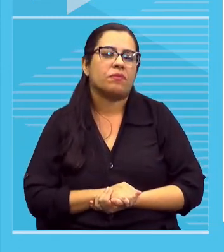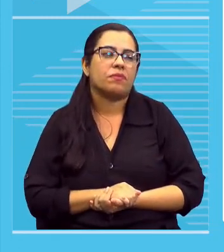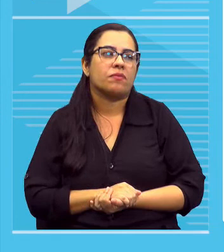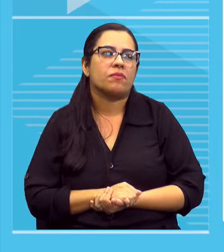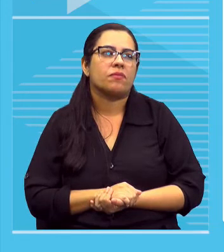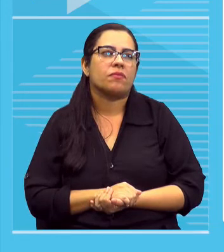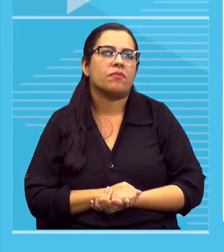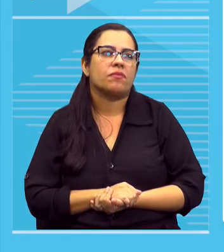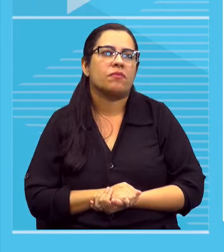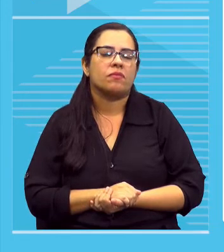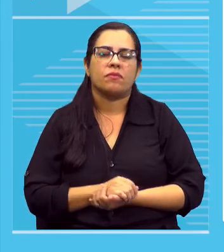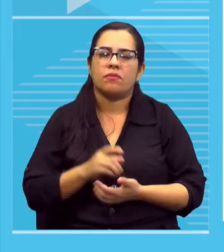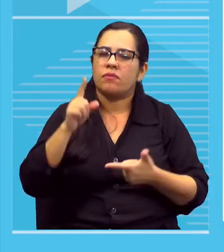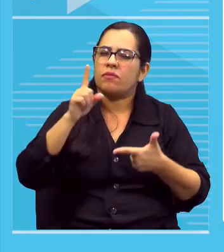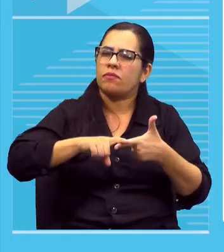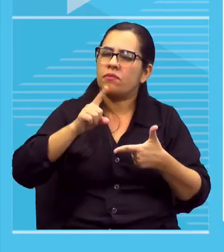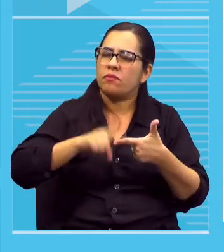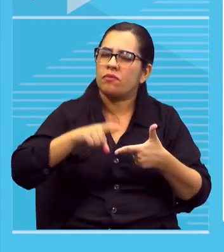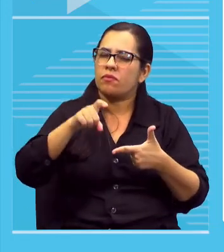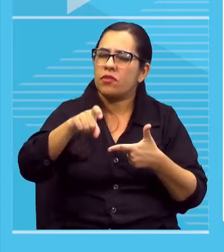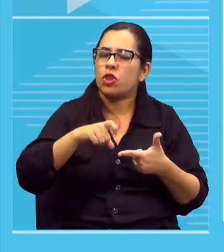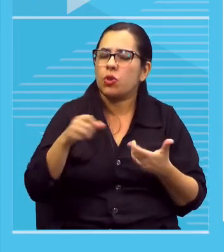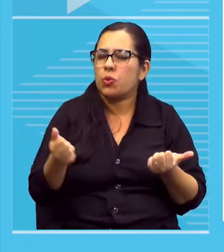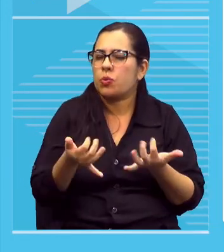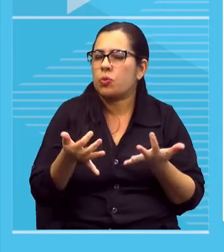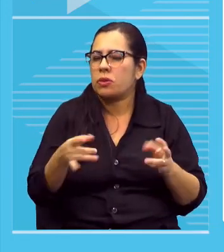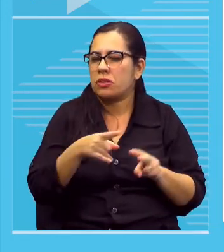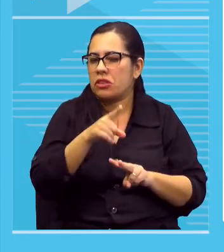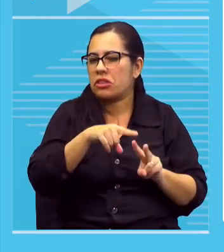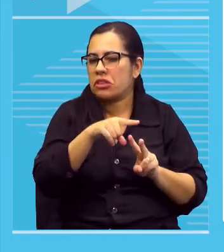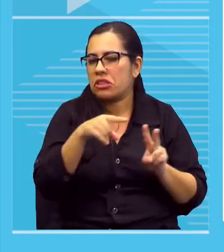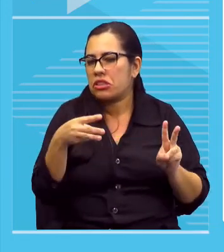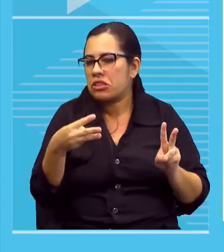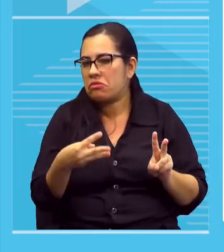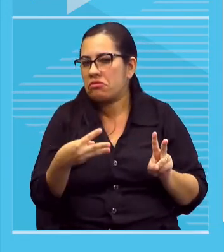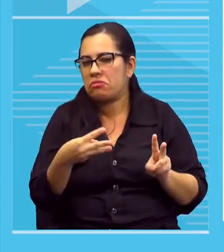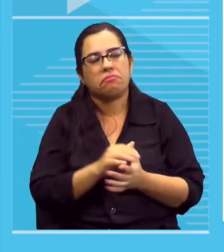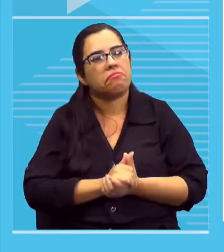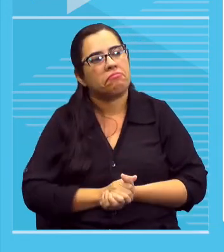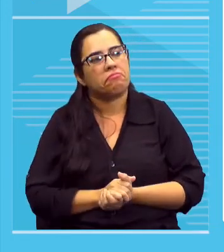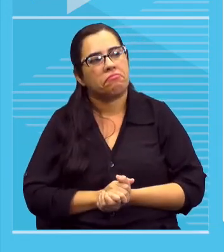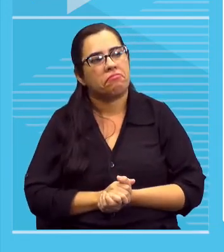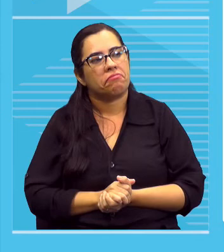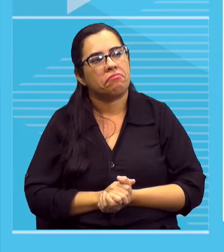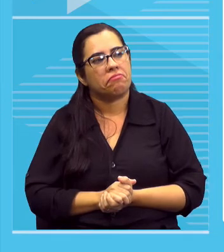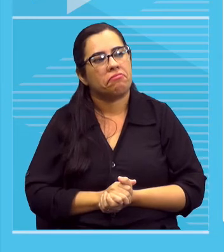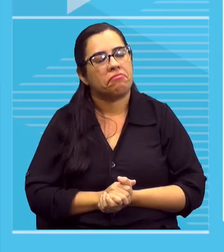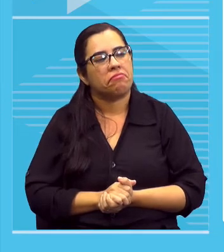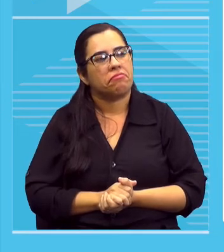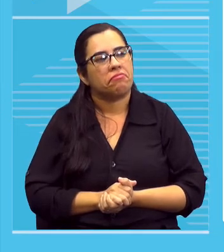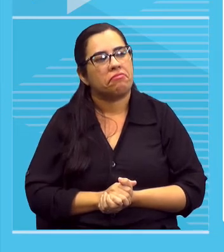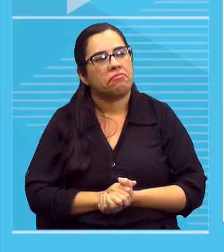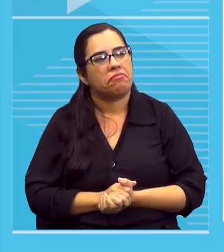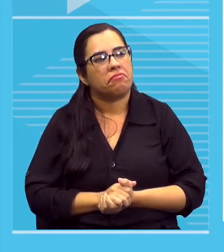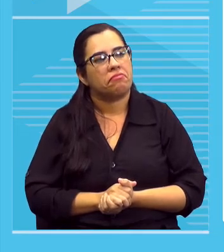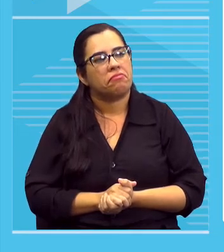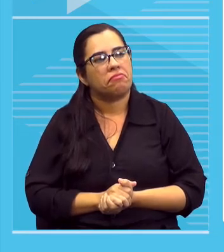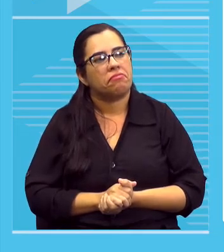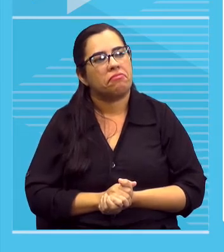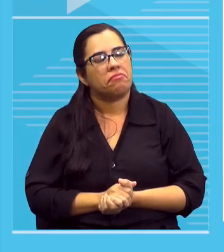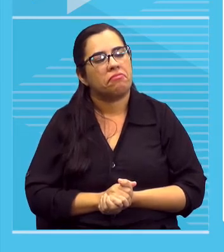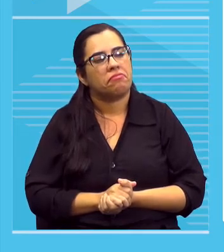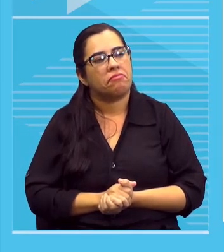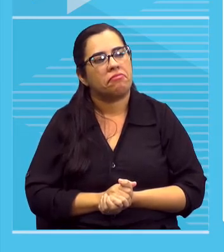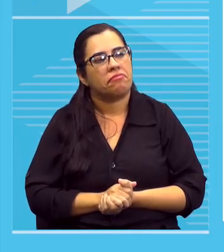Oi gente já aí né raiz de 3 né então vai ficar assim ó tangente de 2x